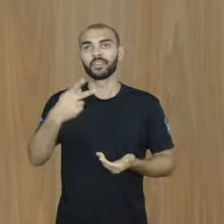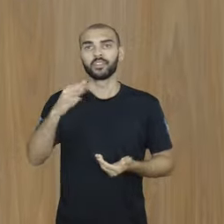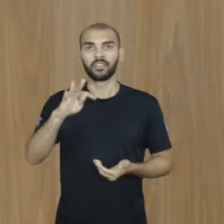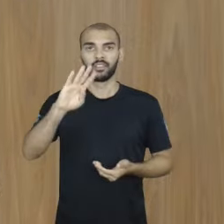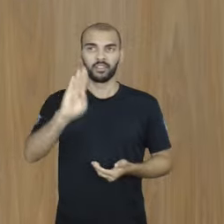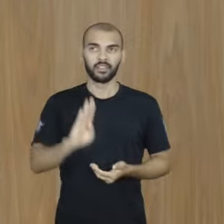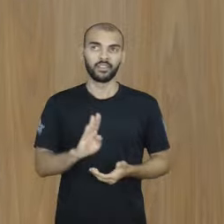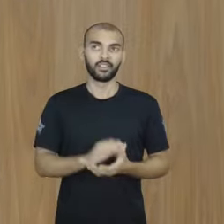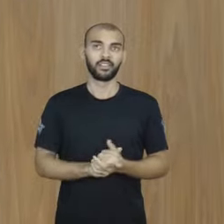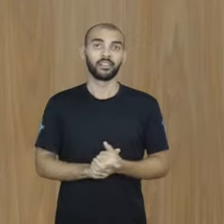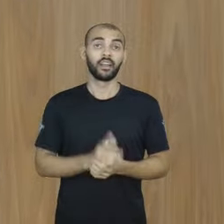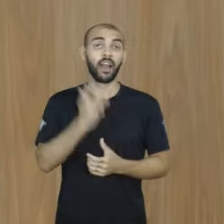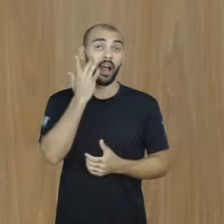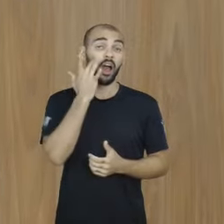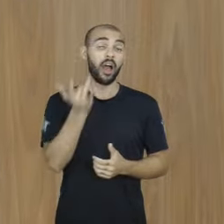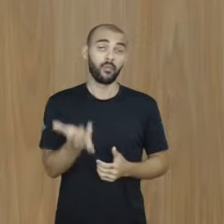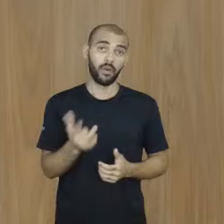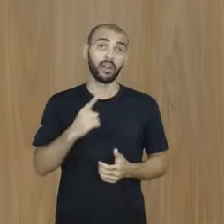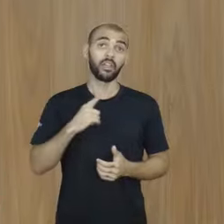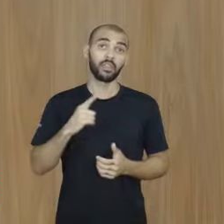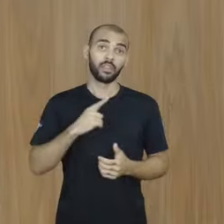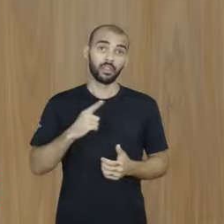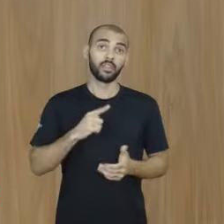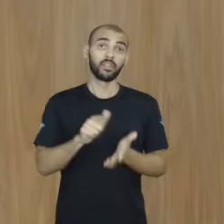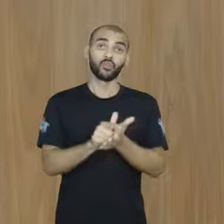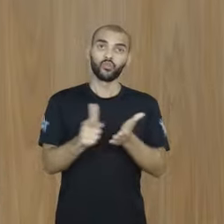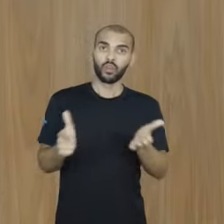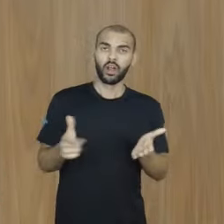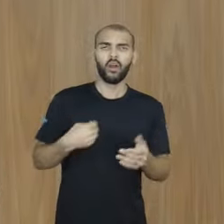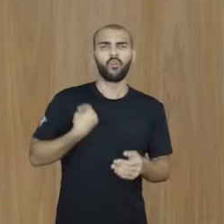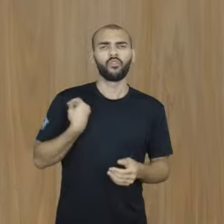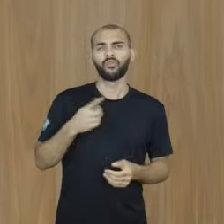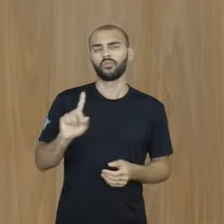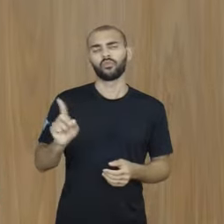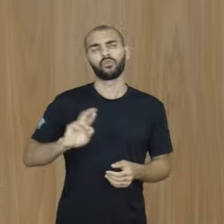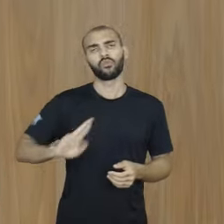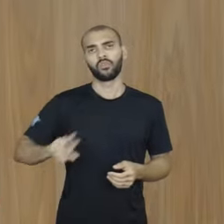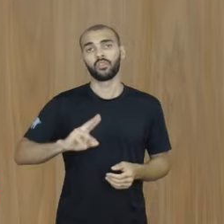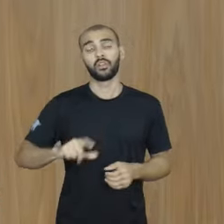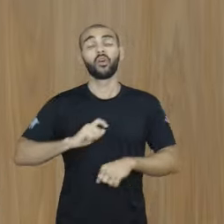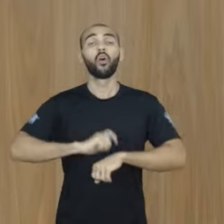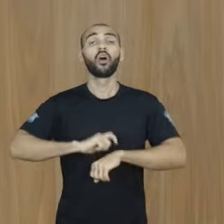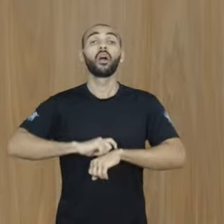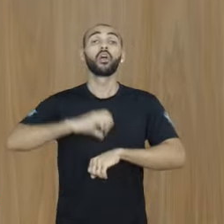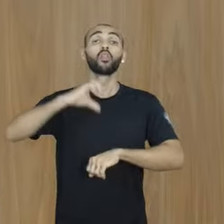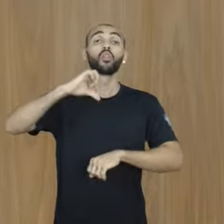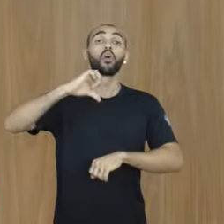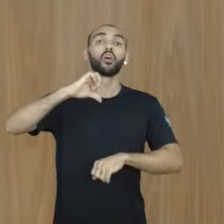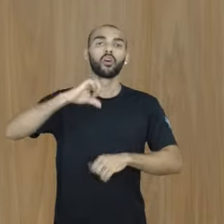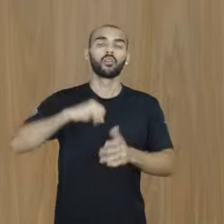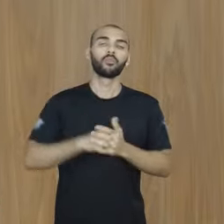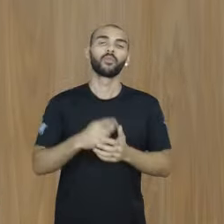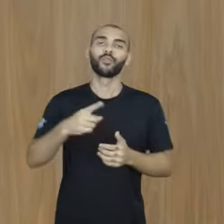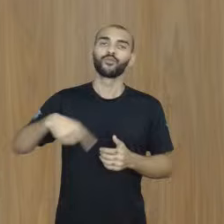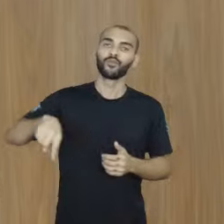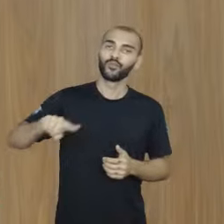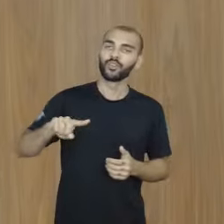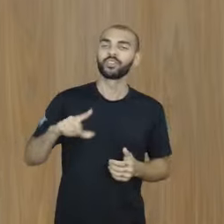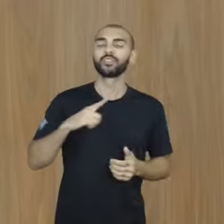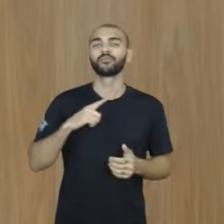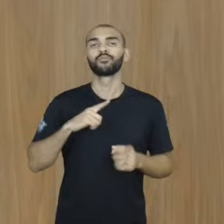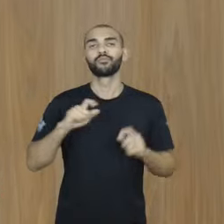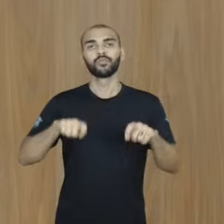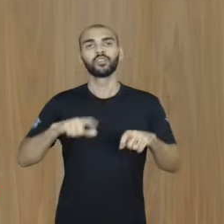tem jornal amanhã aqui para você, não vai ser ao vivo, mas a gente tem jornal às 9 da manhã para vocês não ficassem o seu Jornal PT